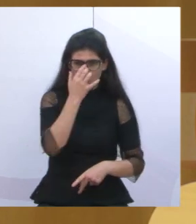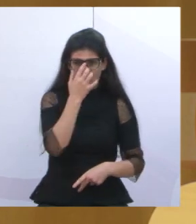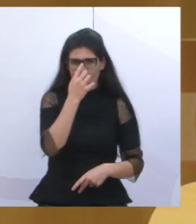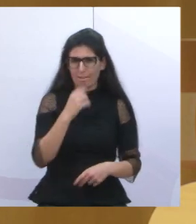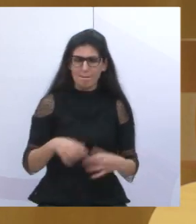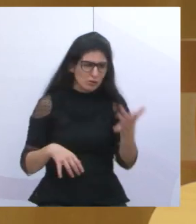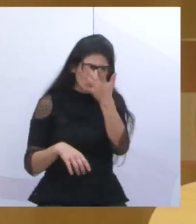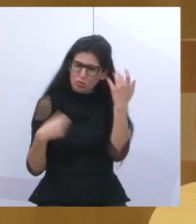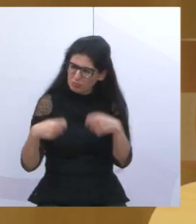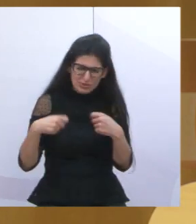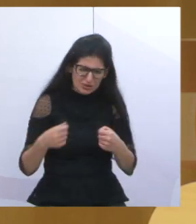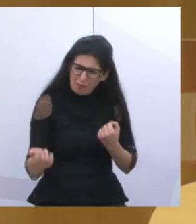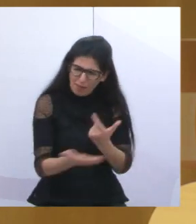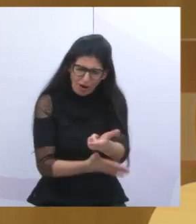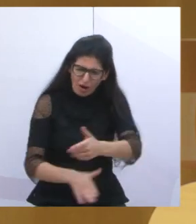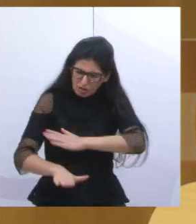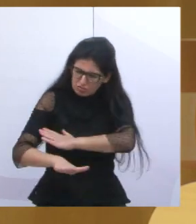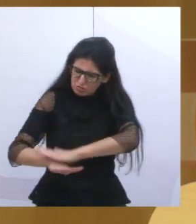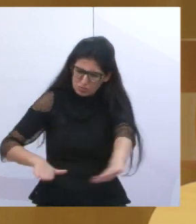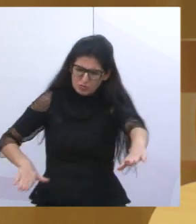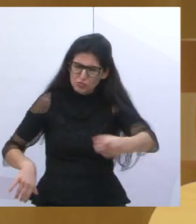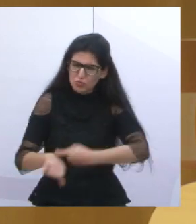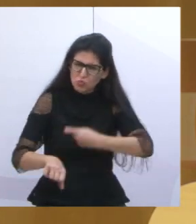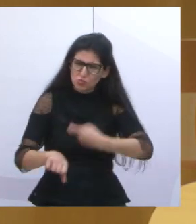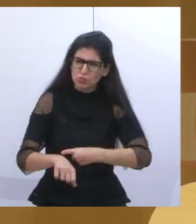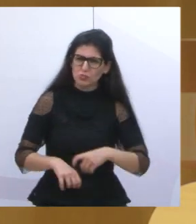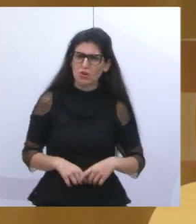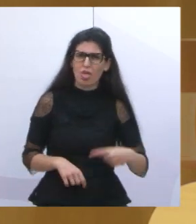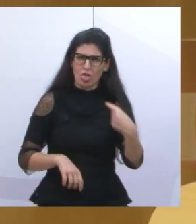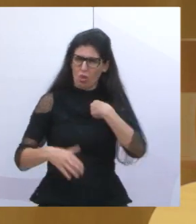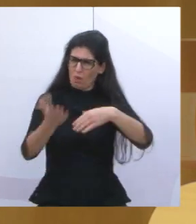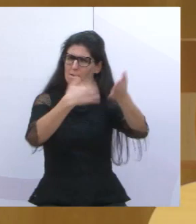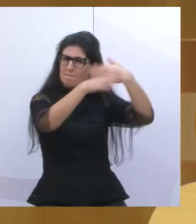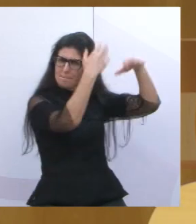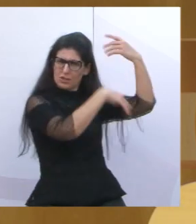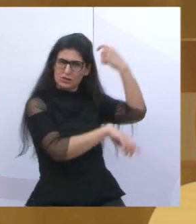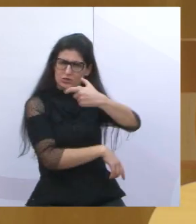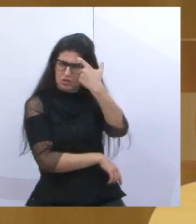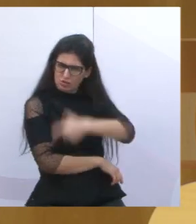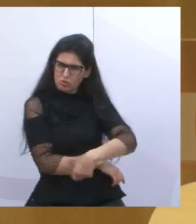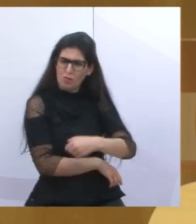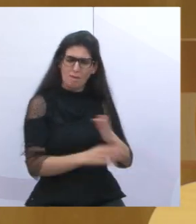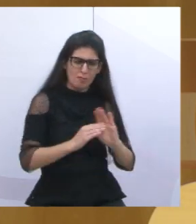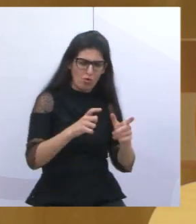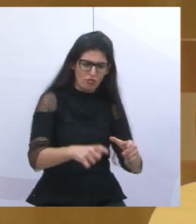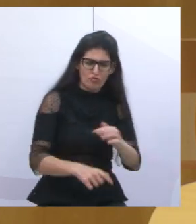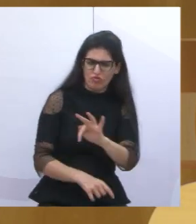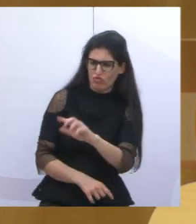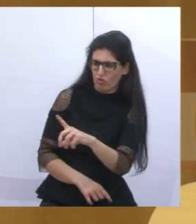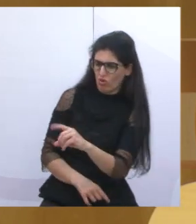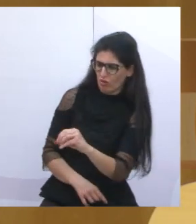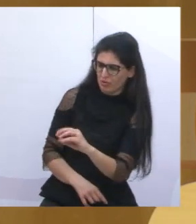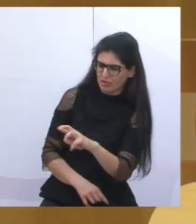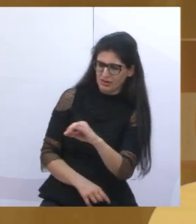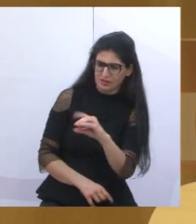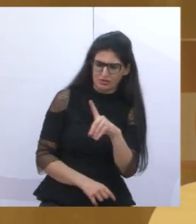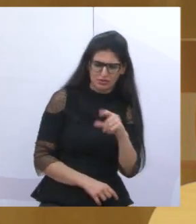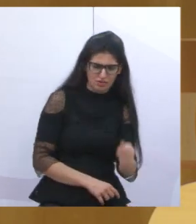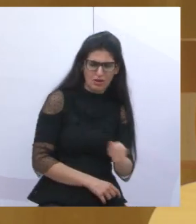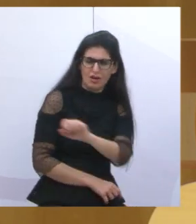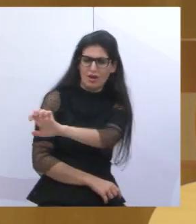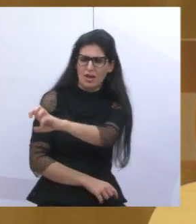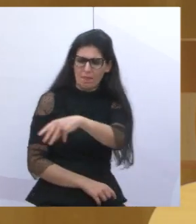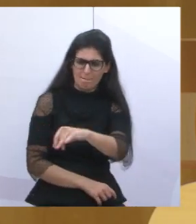infraestrutura. Mesmo a gente sabendo, eu já morei em bairros, na época, no Flórida, no Emília, e só